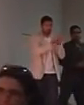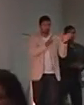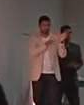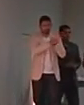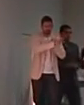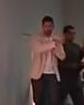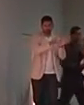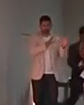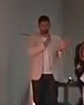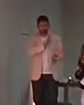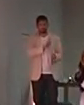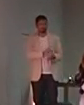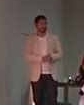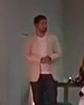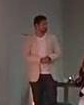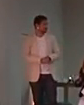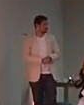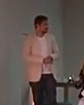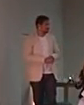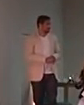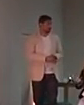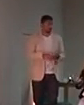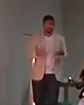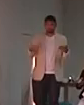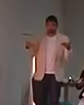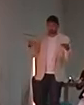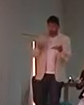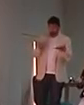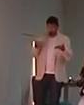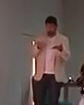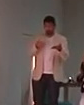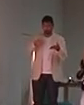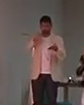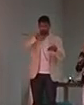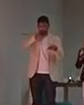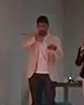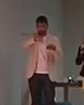resposta. Vamos sortear agora o candidato.